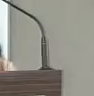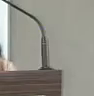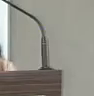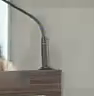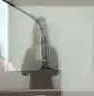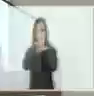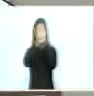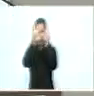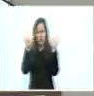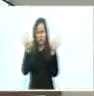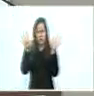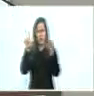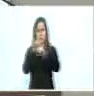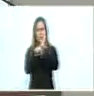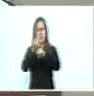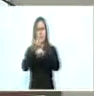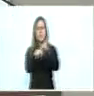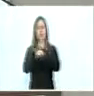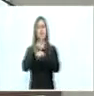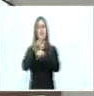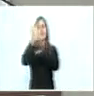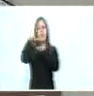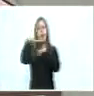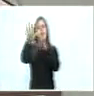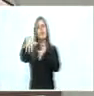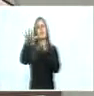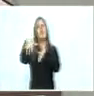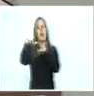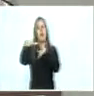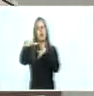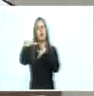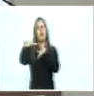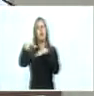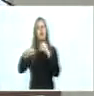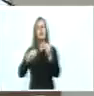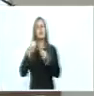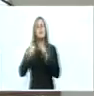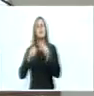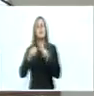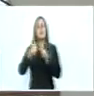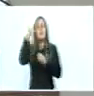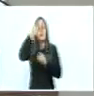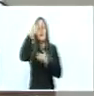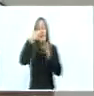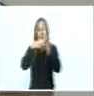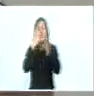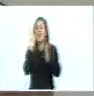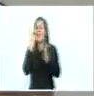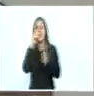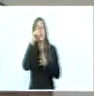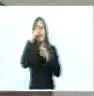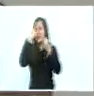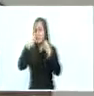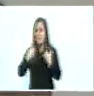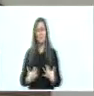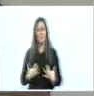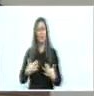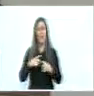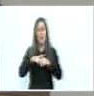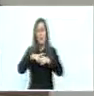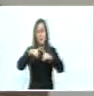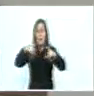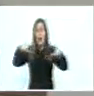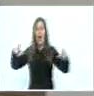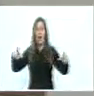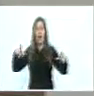de Viçosa, né, sobre o nosso movimento. E quando eu estive na primeira vez, eu não falei que o grande número de servidores